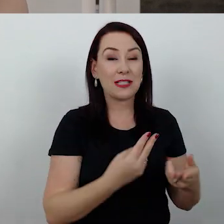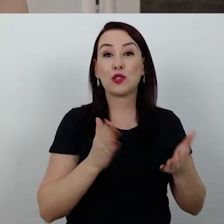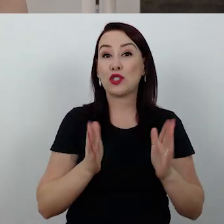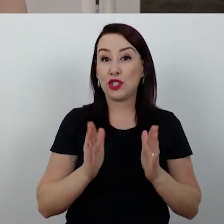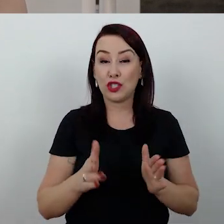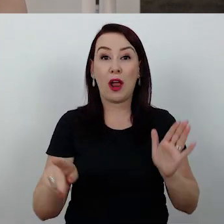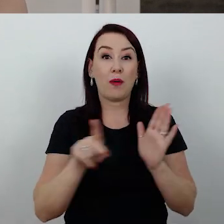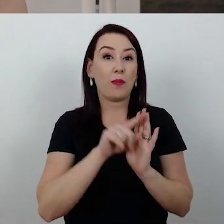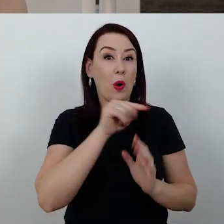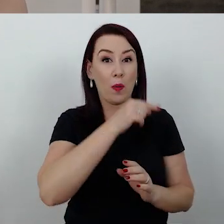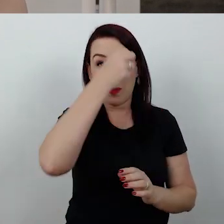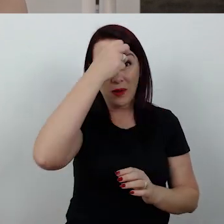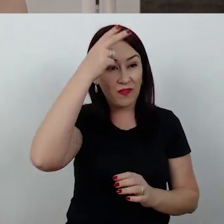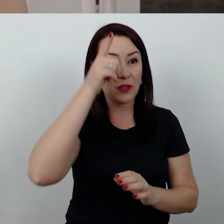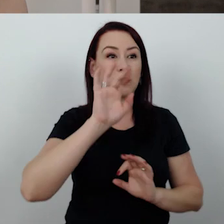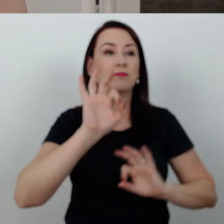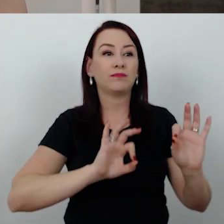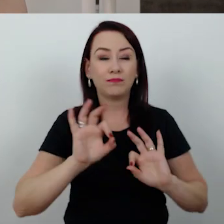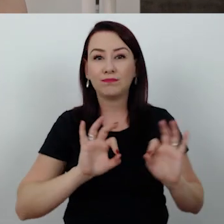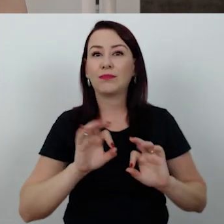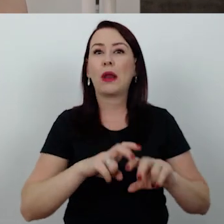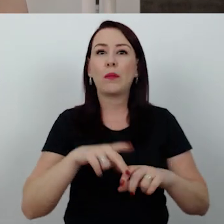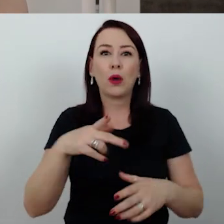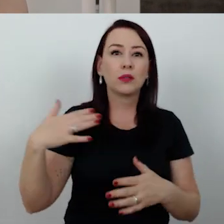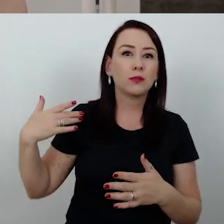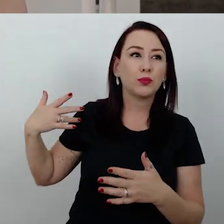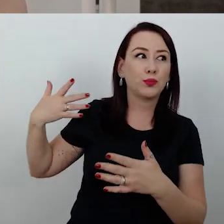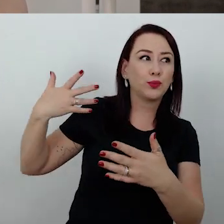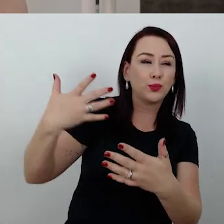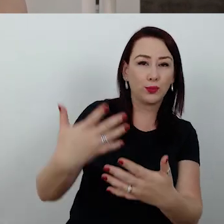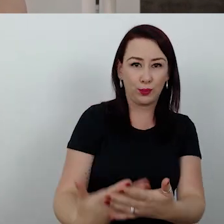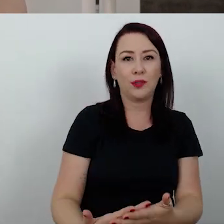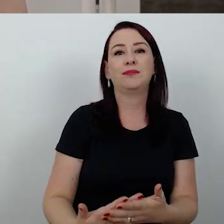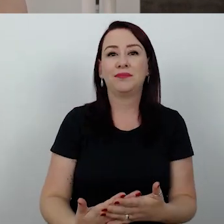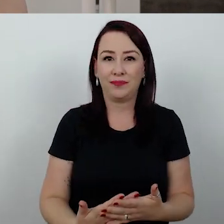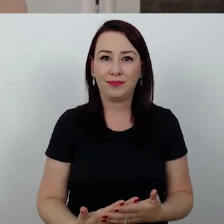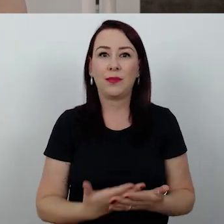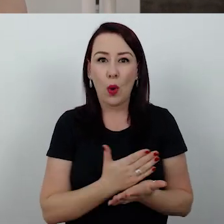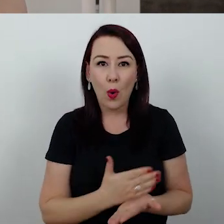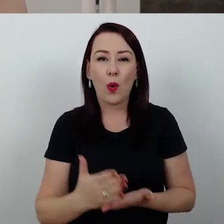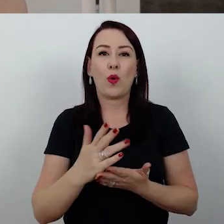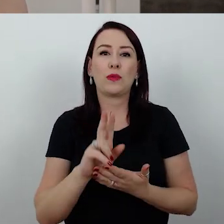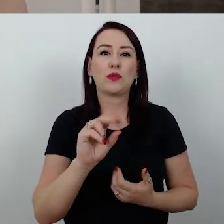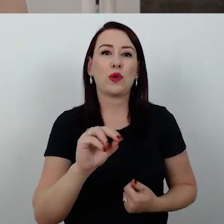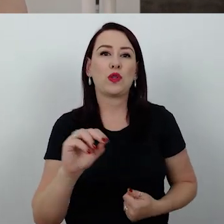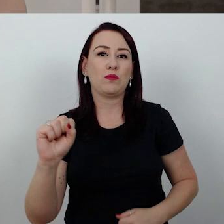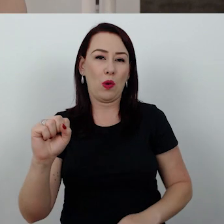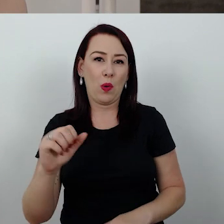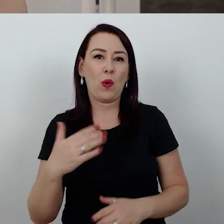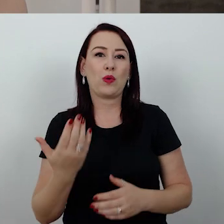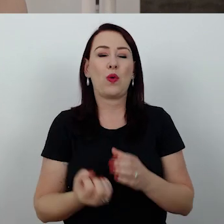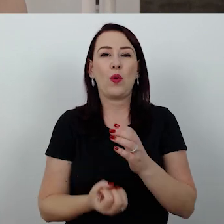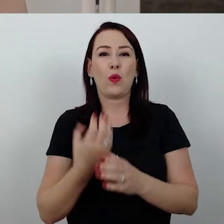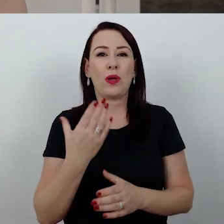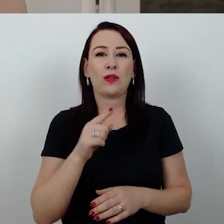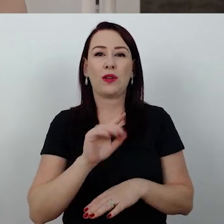fomento justamente por causa do selo, por causa de toda essa carreira que Santos vem consolidando desde 2002, quando